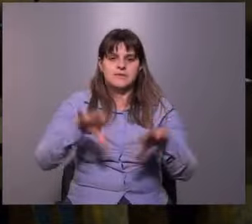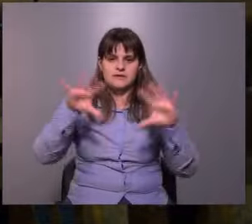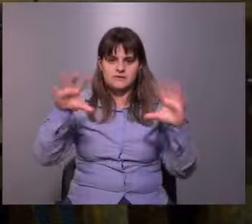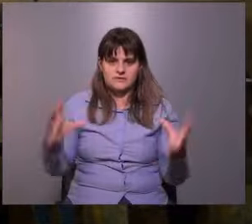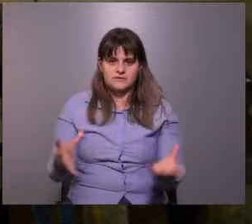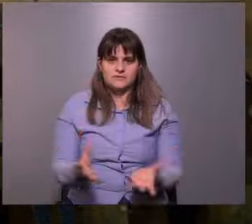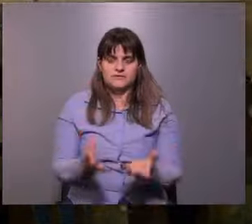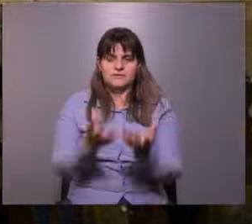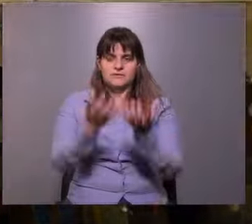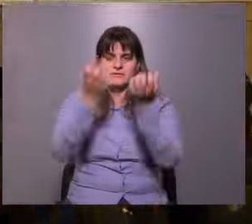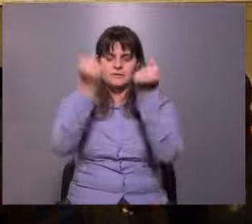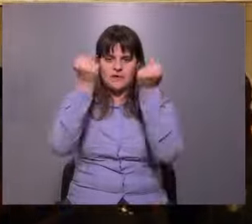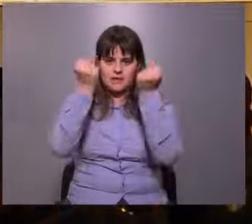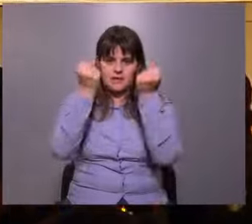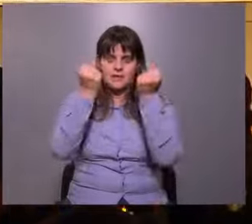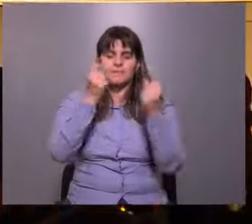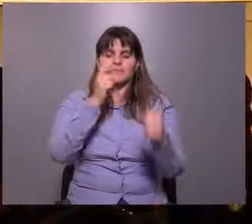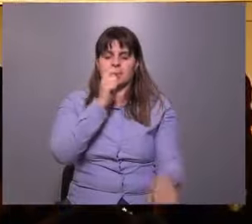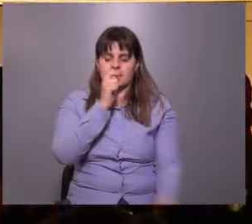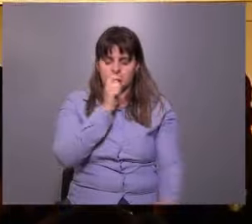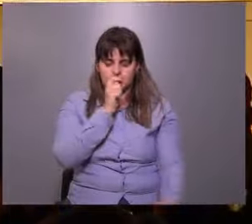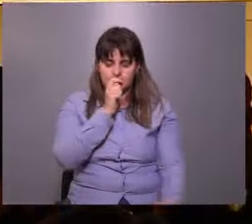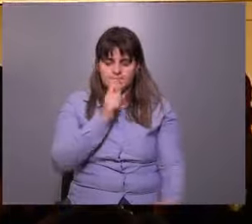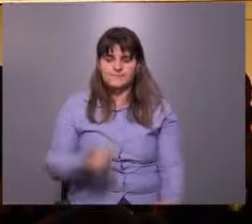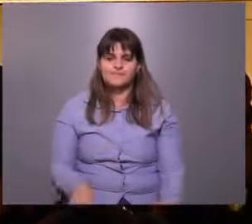céu.